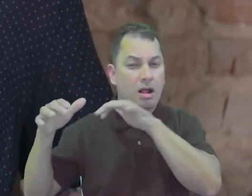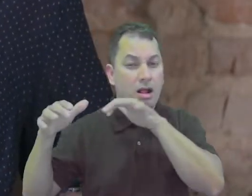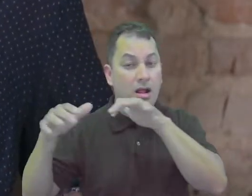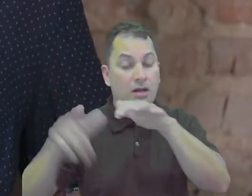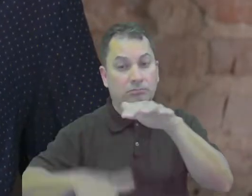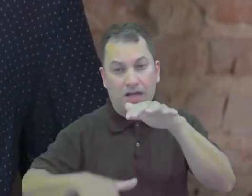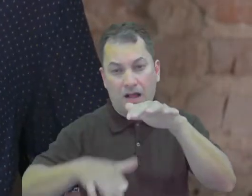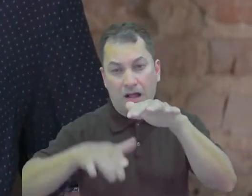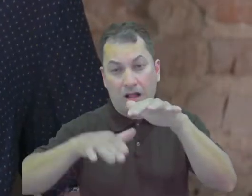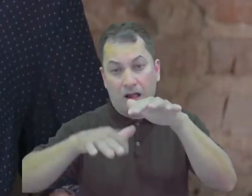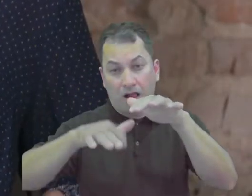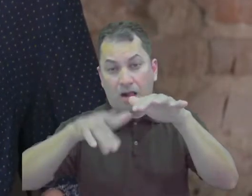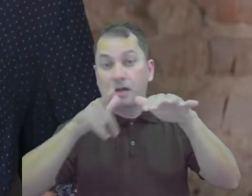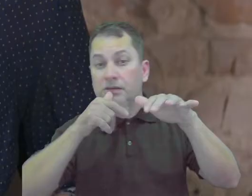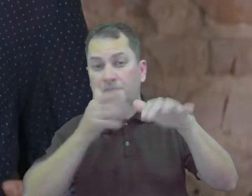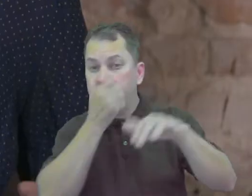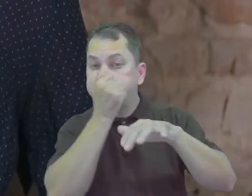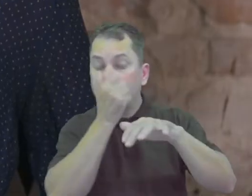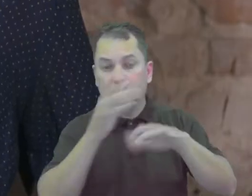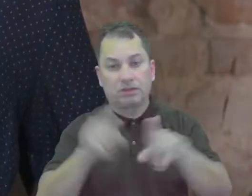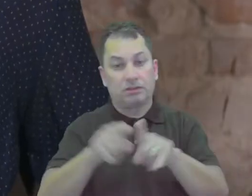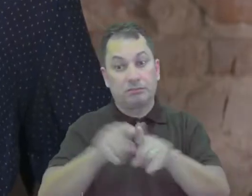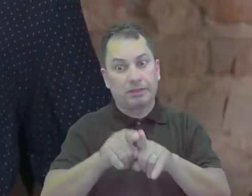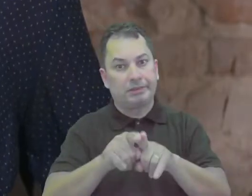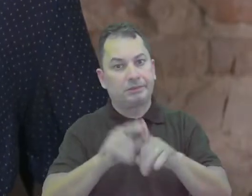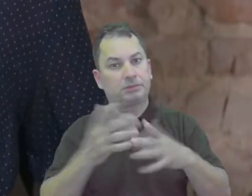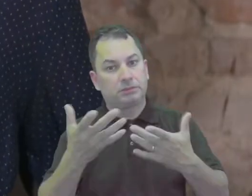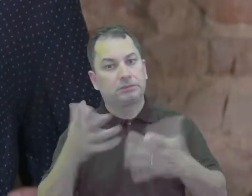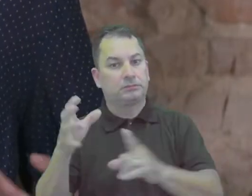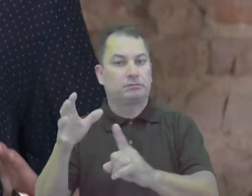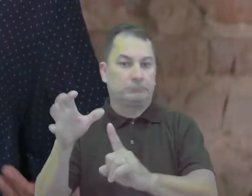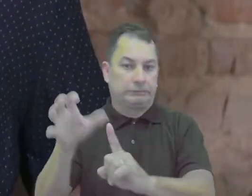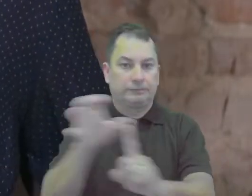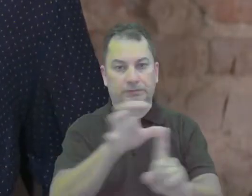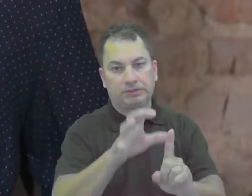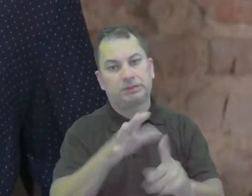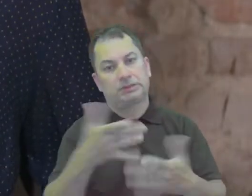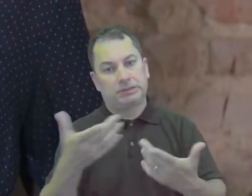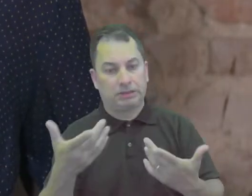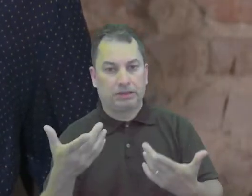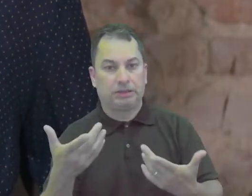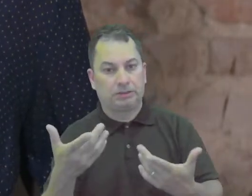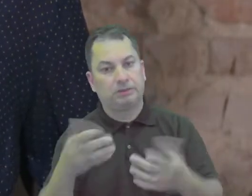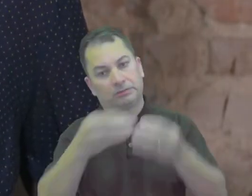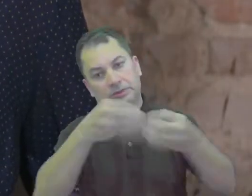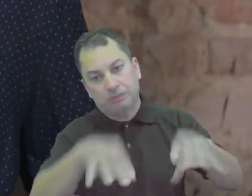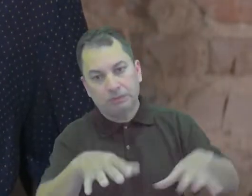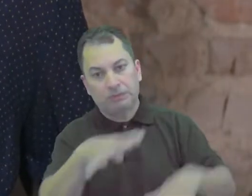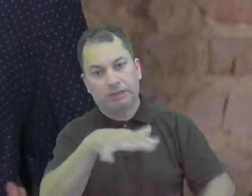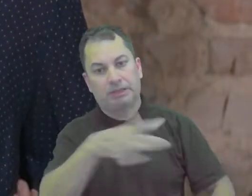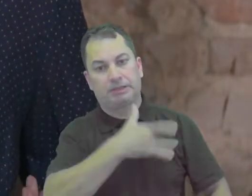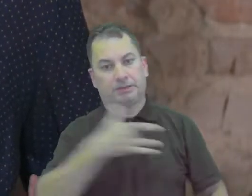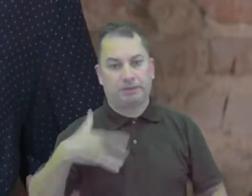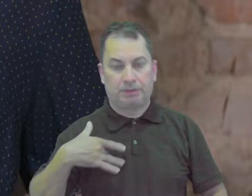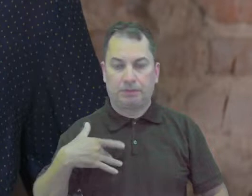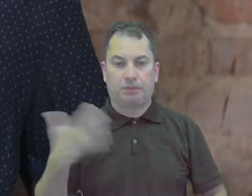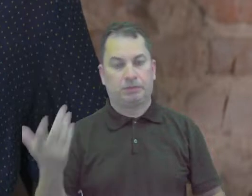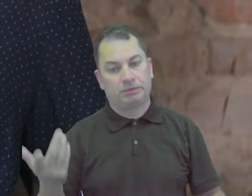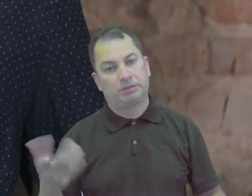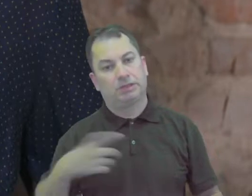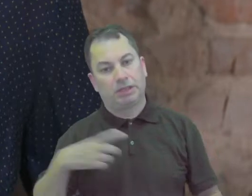ter o impacto na saúde, com um aumento do número de casos de leptospirose, de hepatite A, aumento